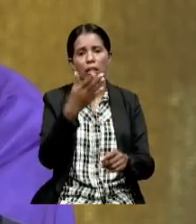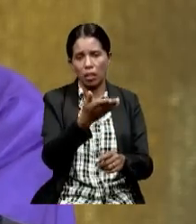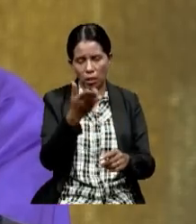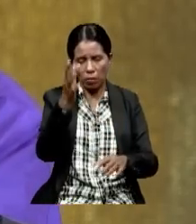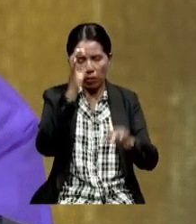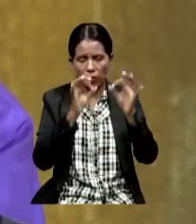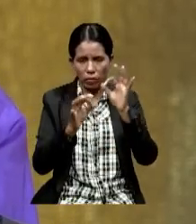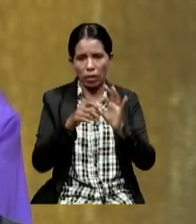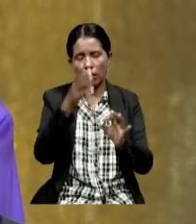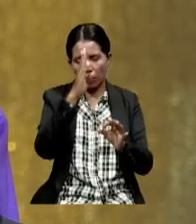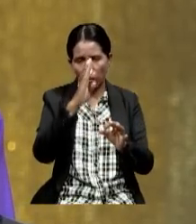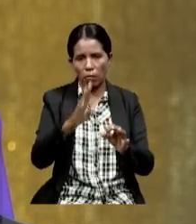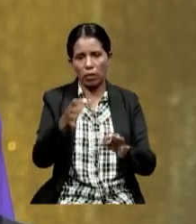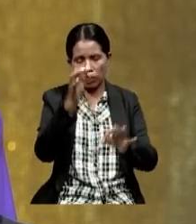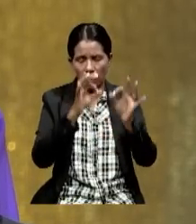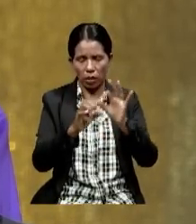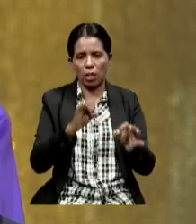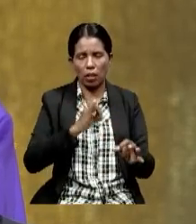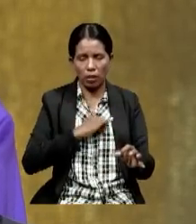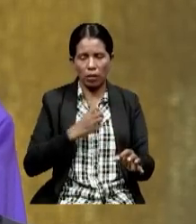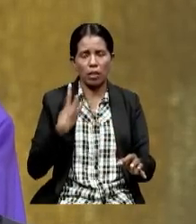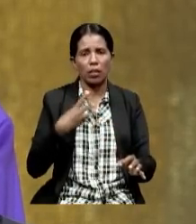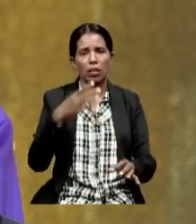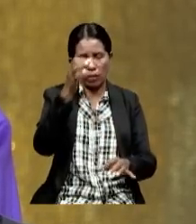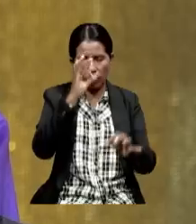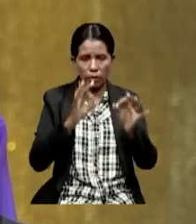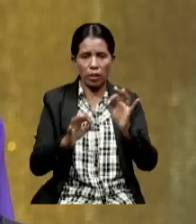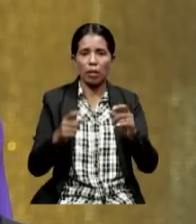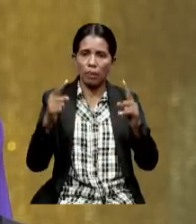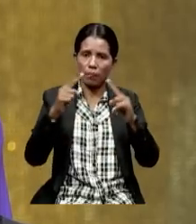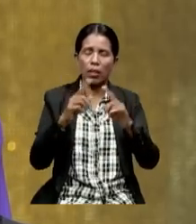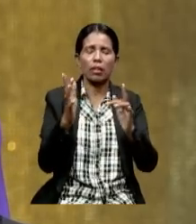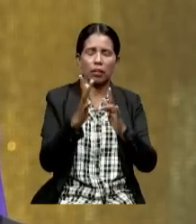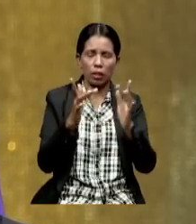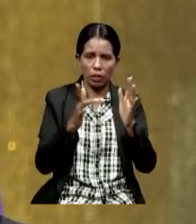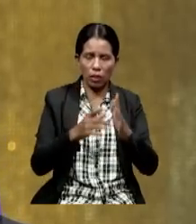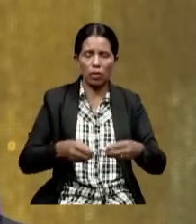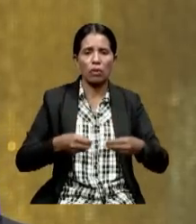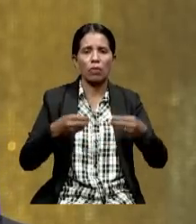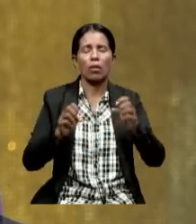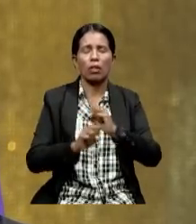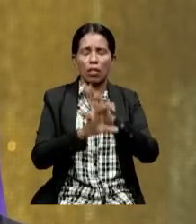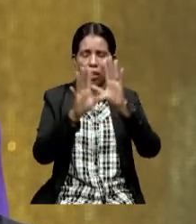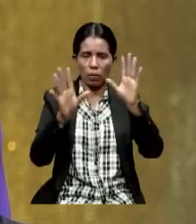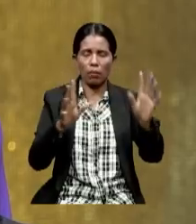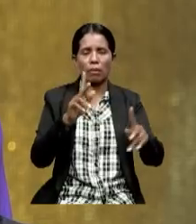ha. E também a fia de Jesus, uma fumarona, e dava mistério uma